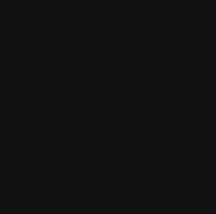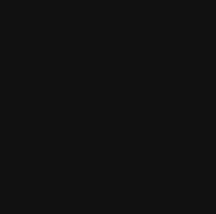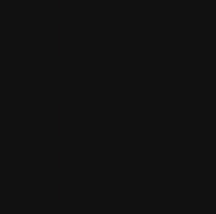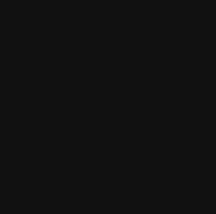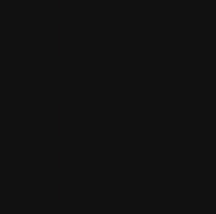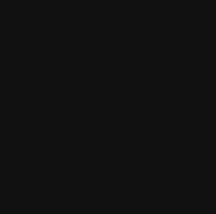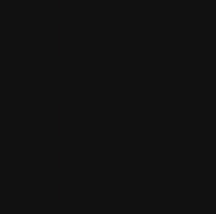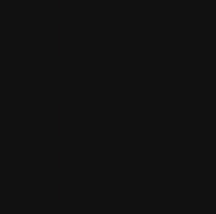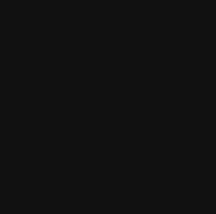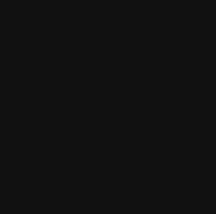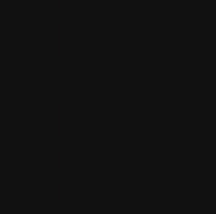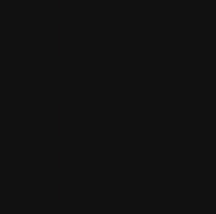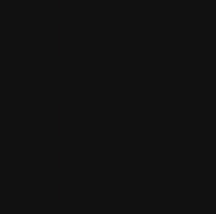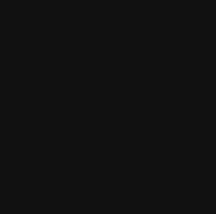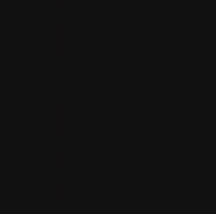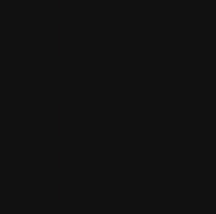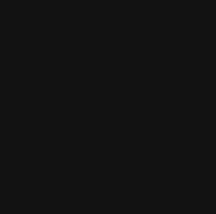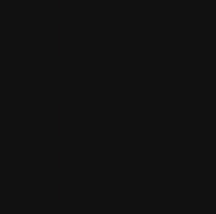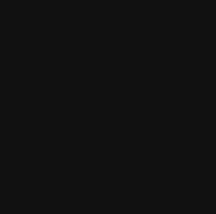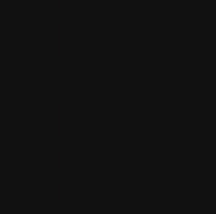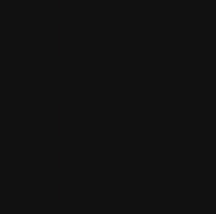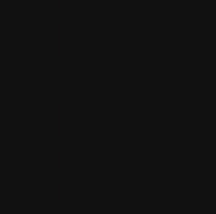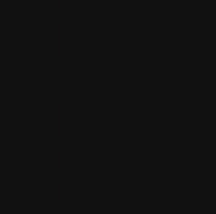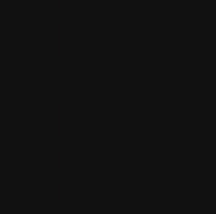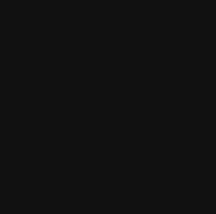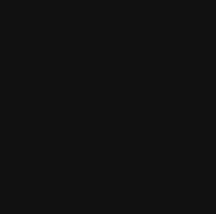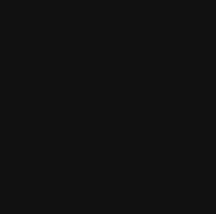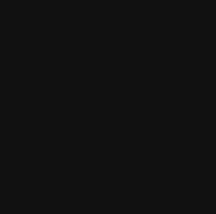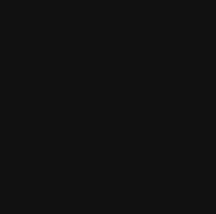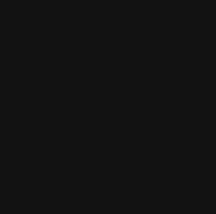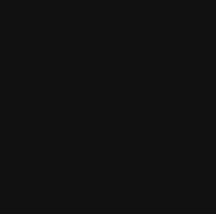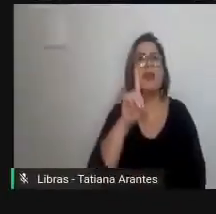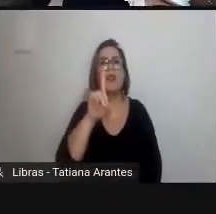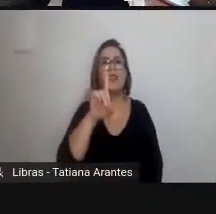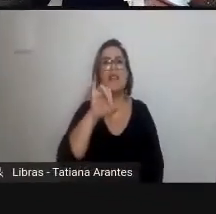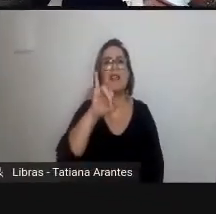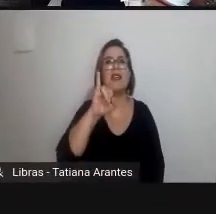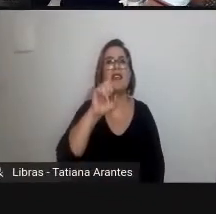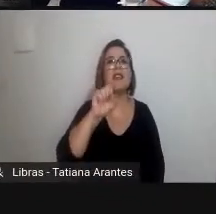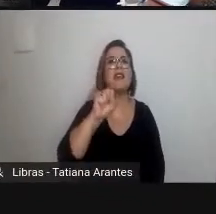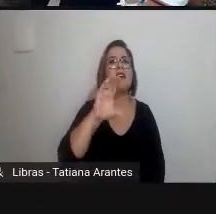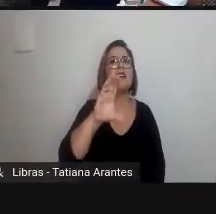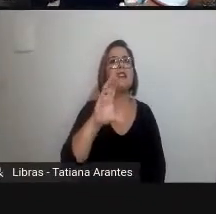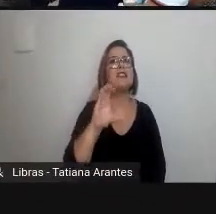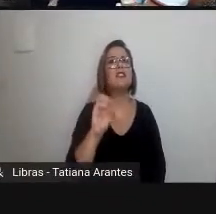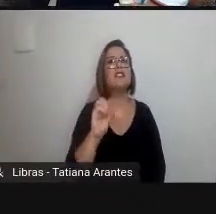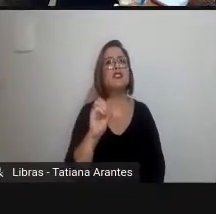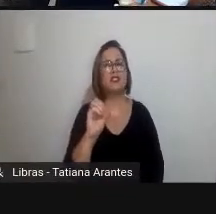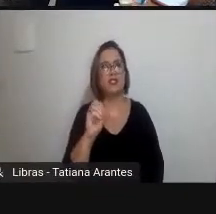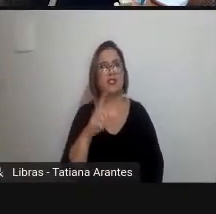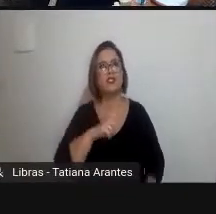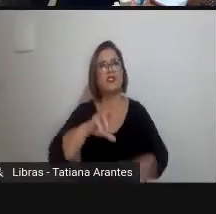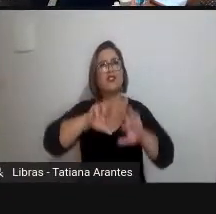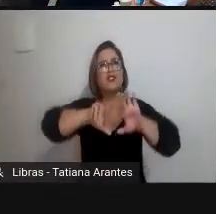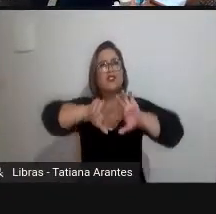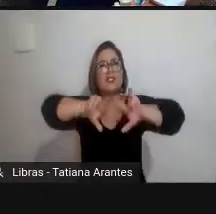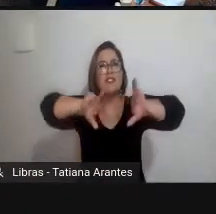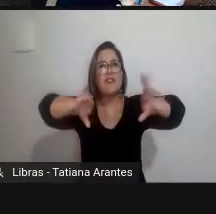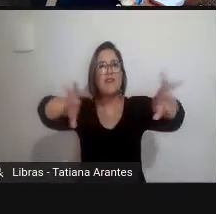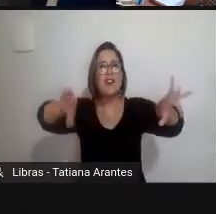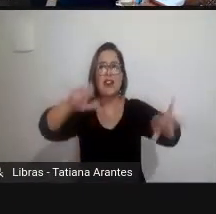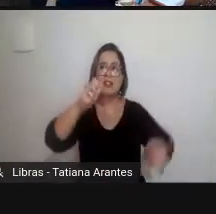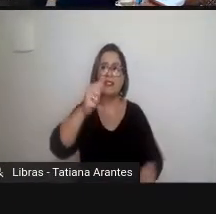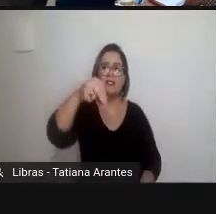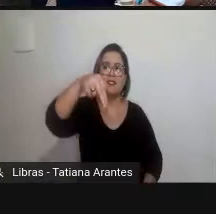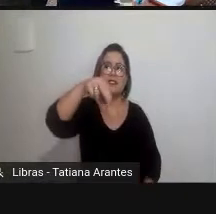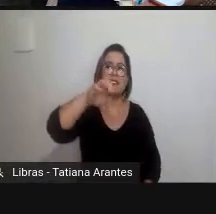assim superior. O disco ele é composto por vários anéis concêntricos e um